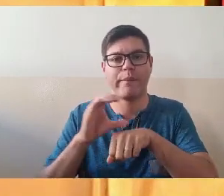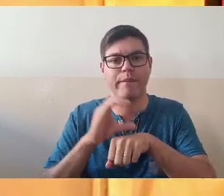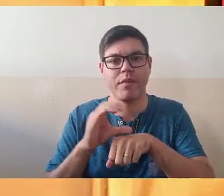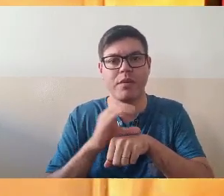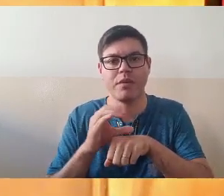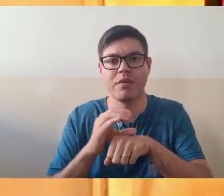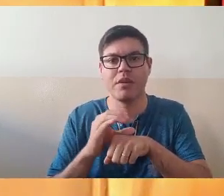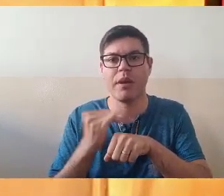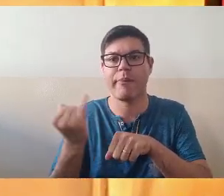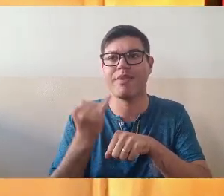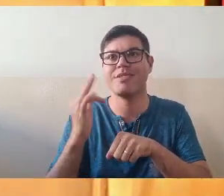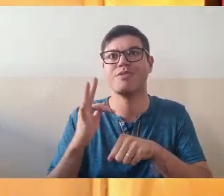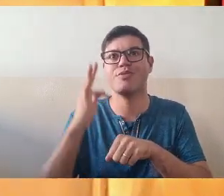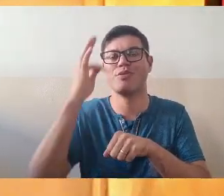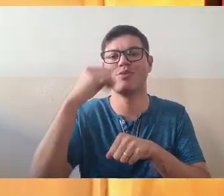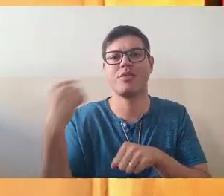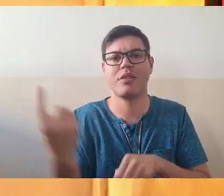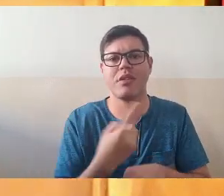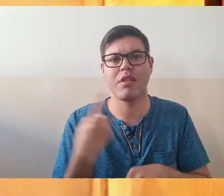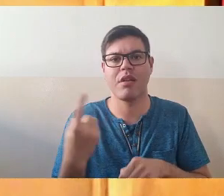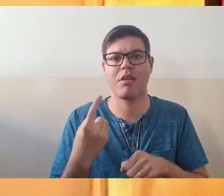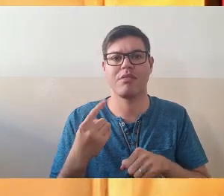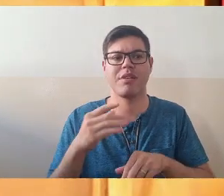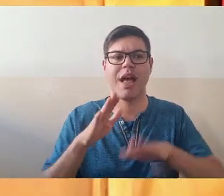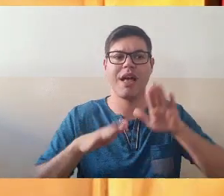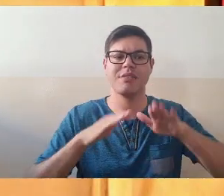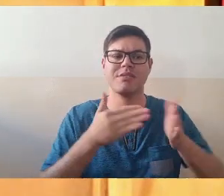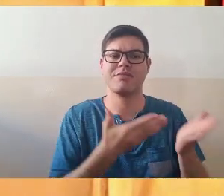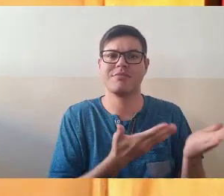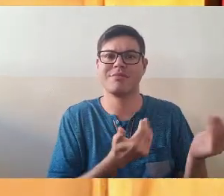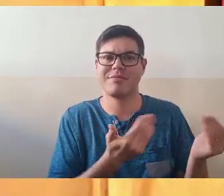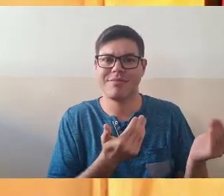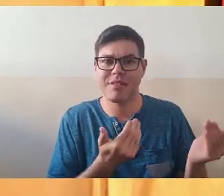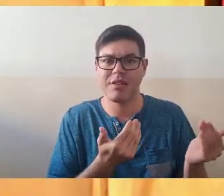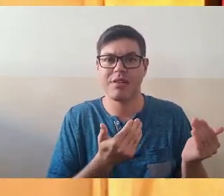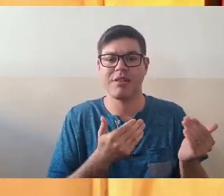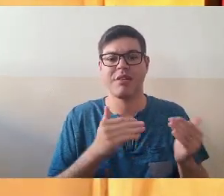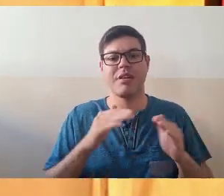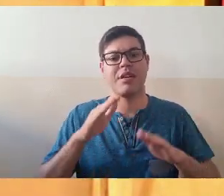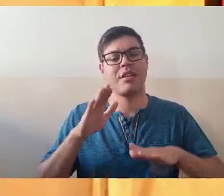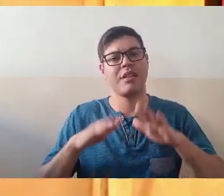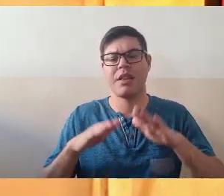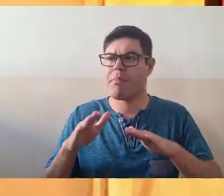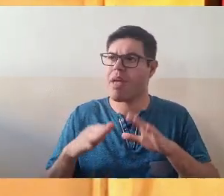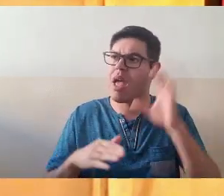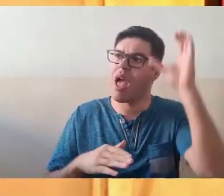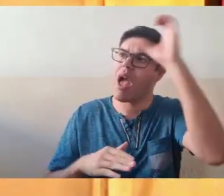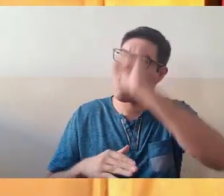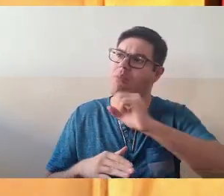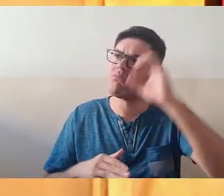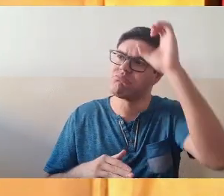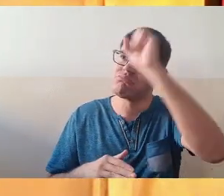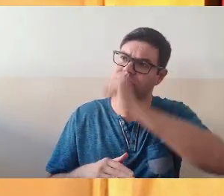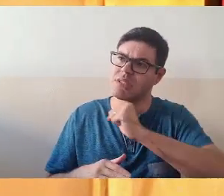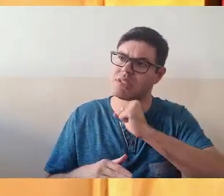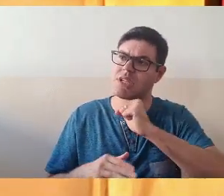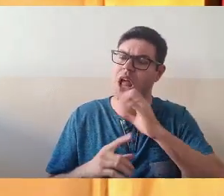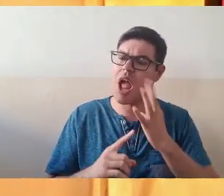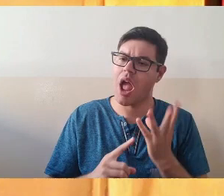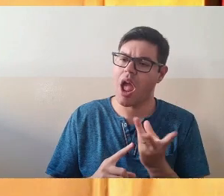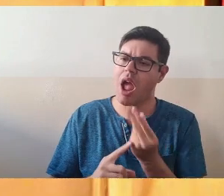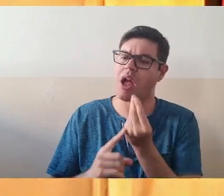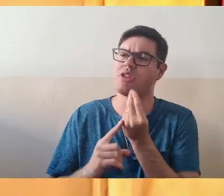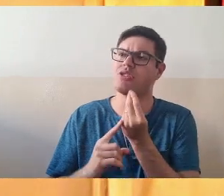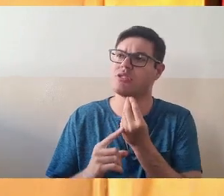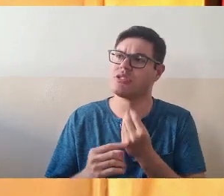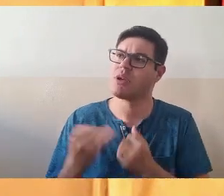nosso futuro. Ali os adolescentes, as crianças, até os jovens, aprendendo uma arte que eu acho que é